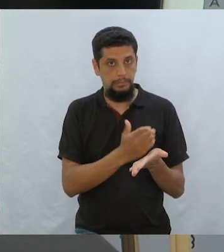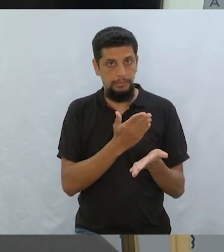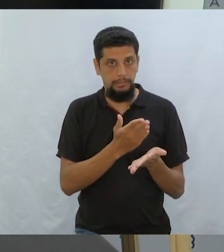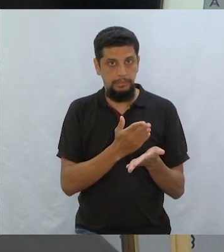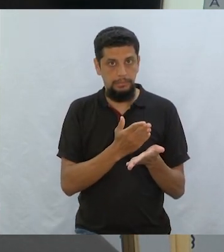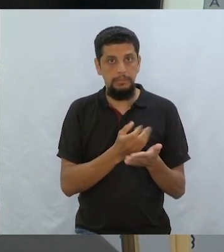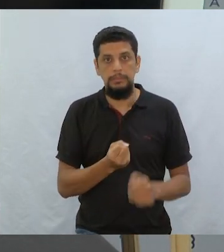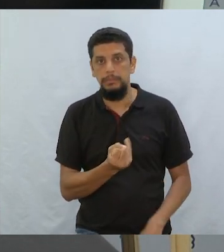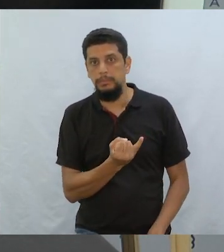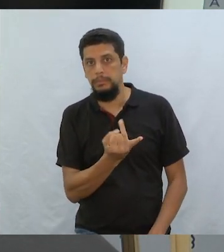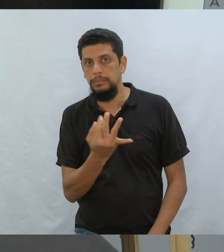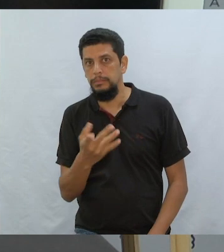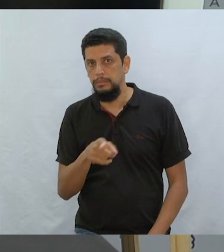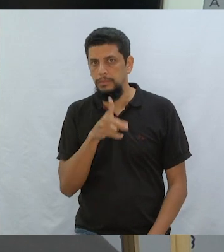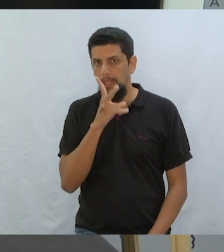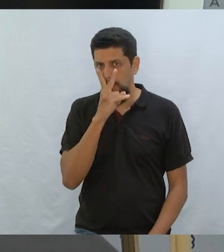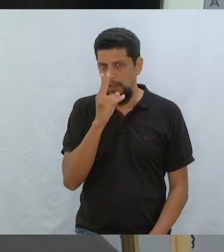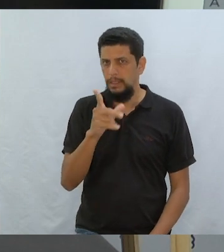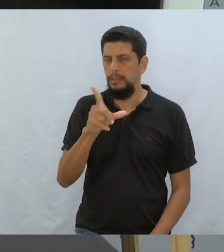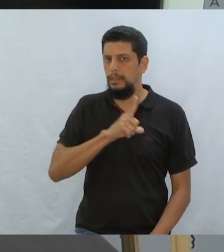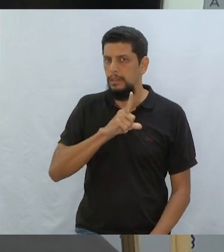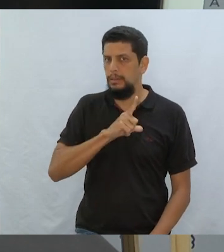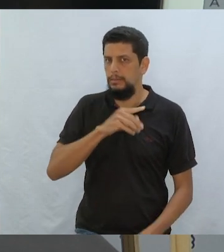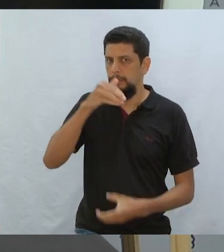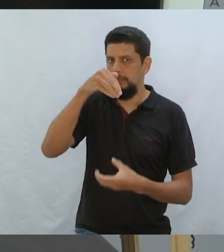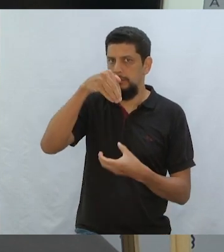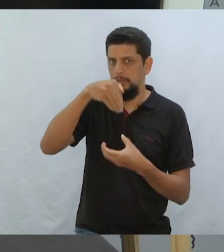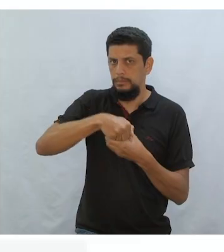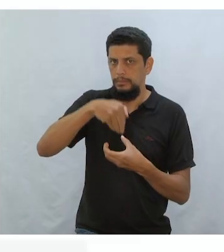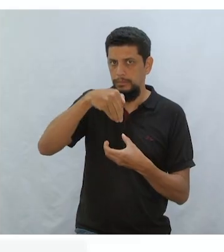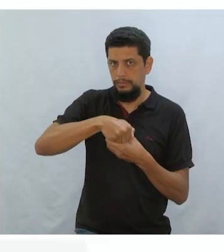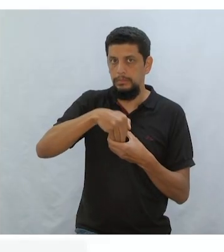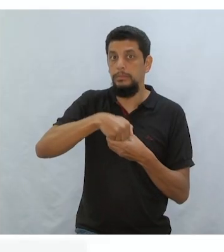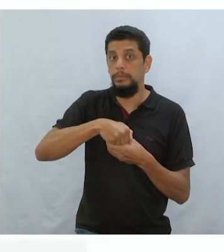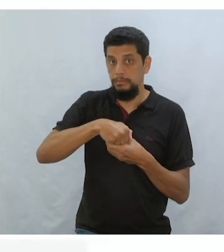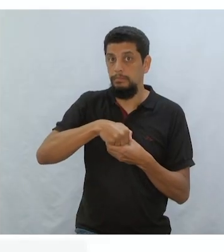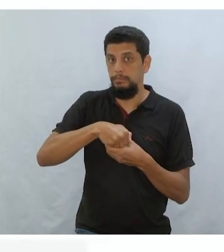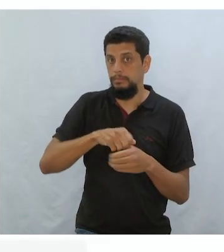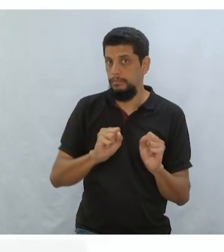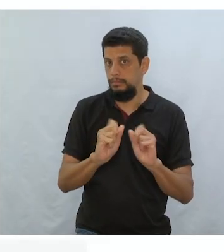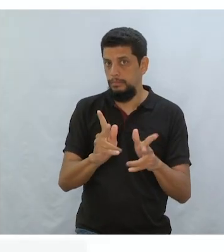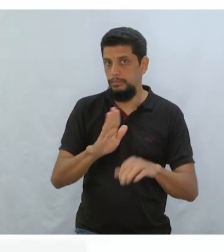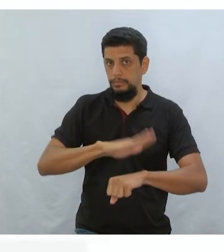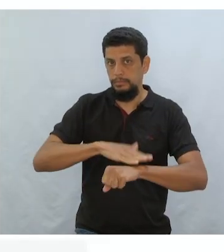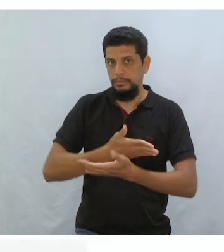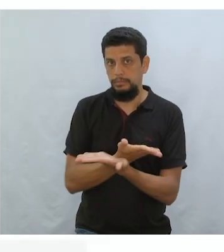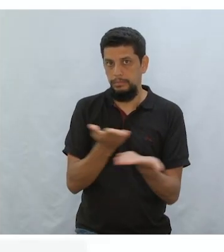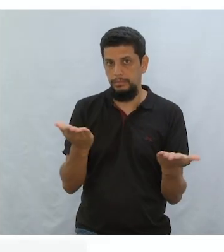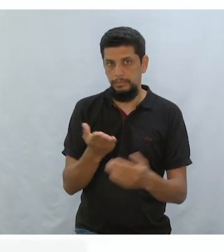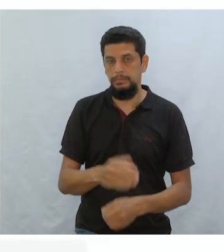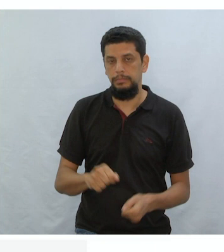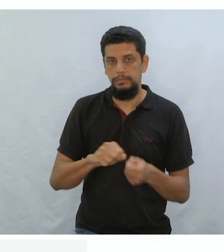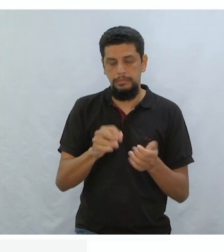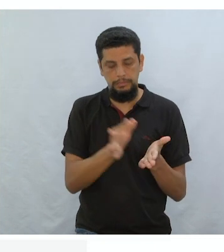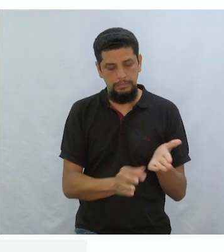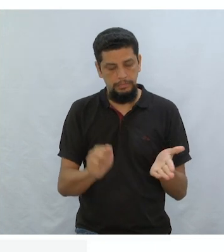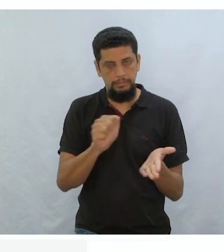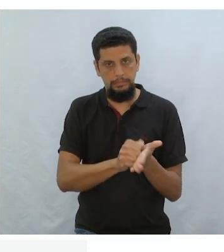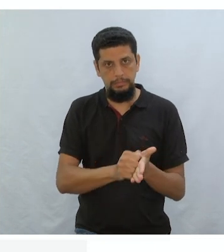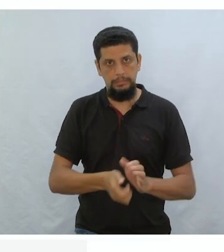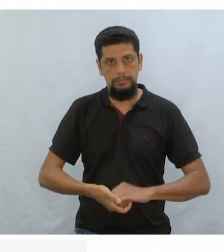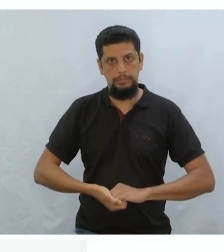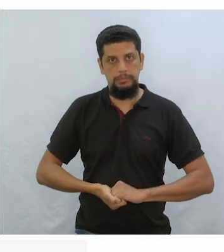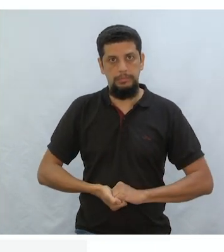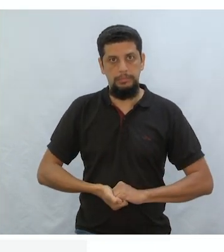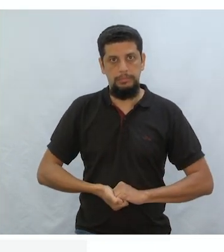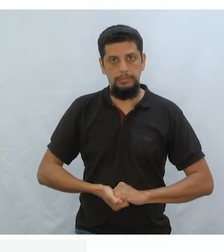seu caderno a quantidade que você acha que tem de grampos dentro do pote, ok? Vou dar um tempinho para você fazer